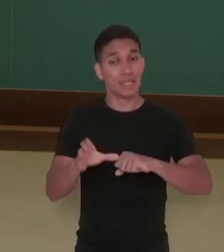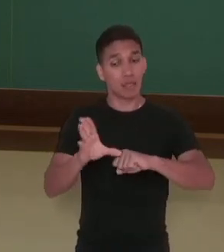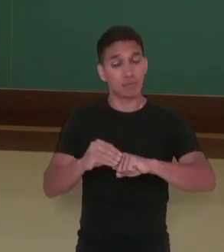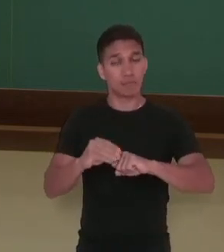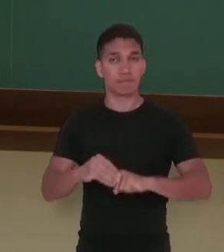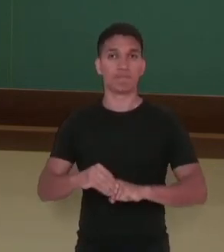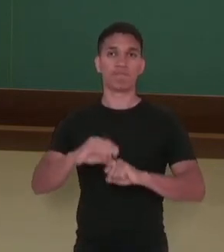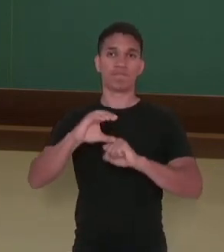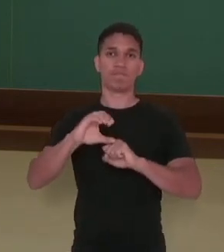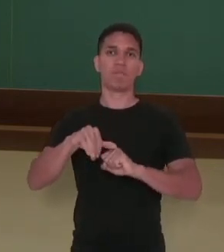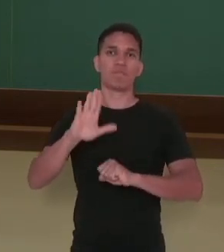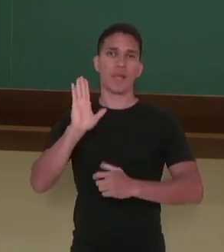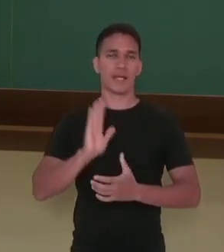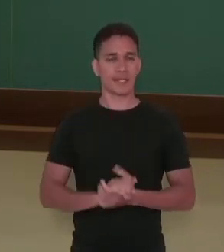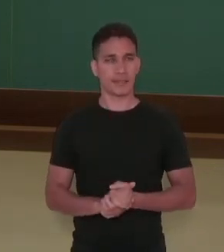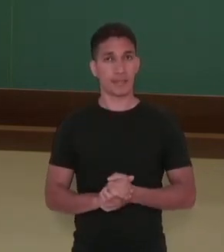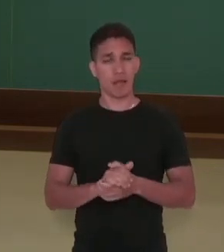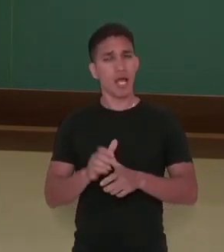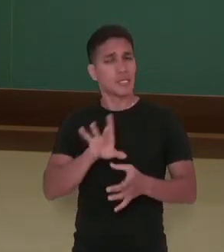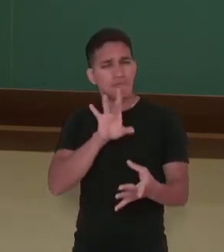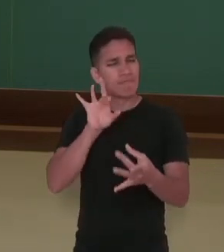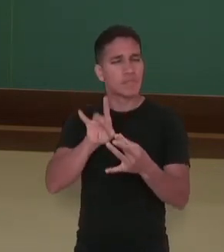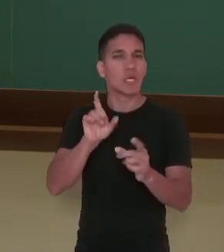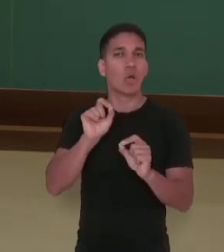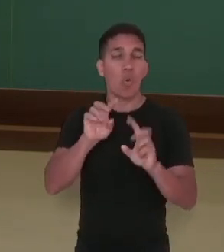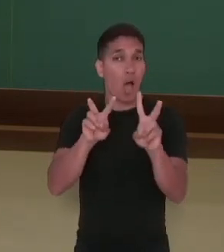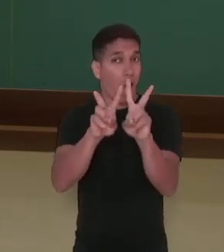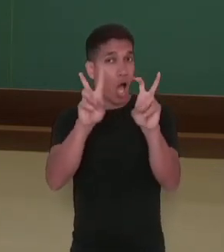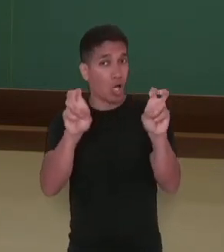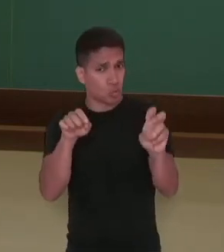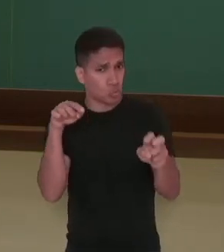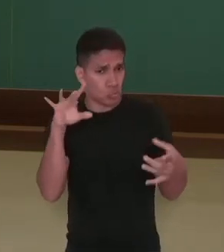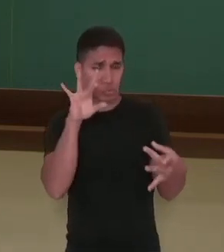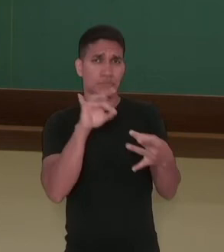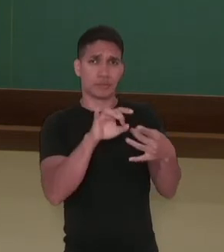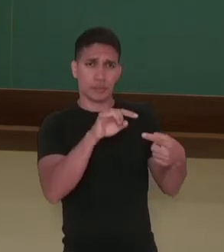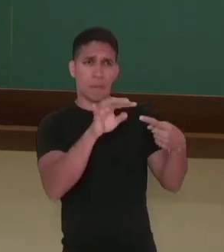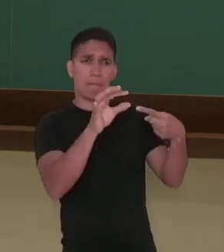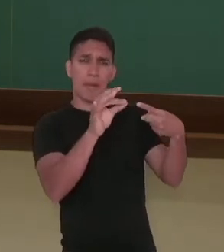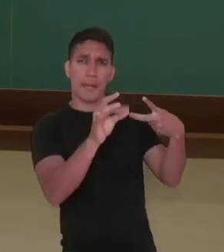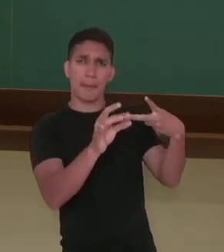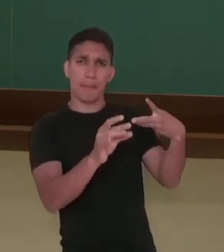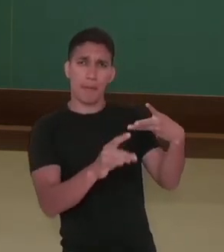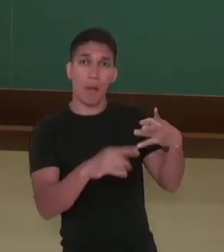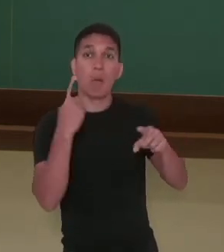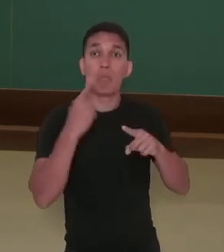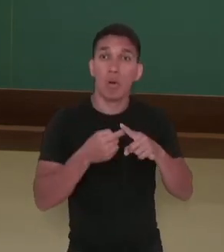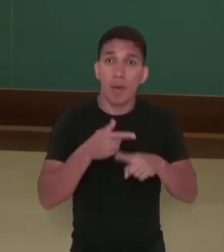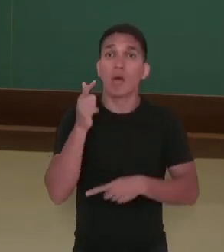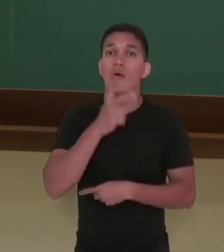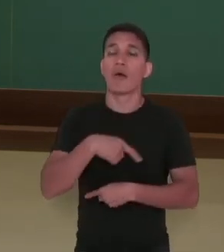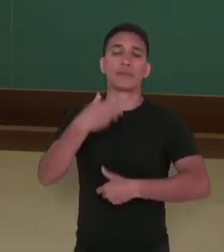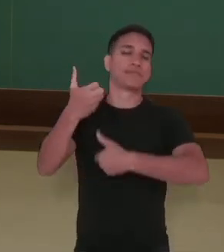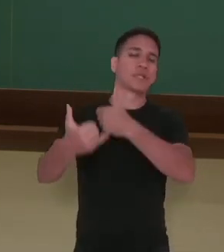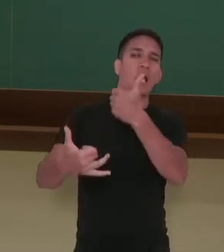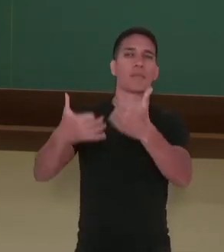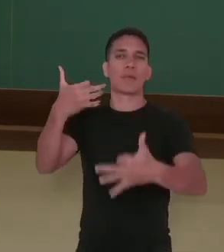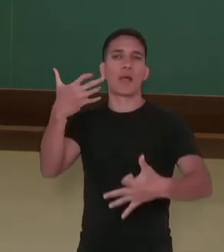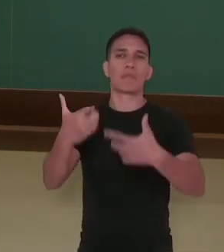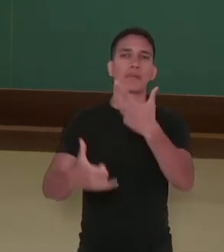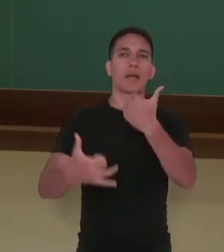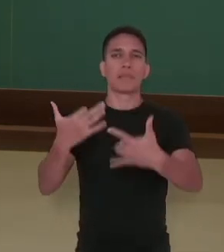Conhecimento, especificamente sobre o assunto, para poder argumentar a respeito e